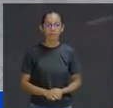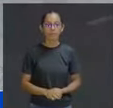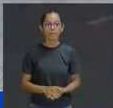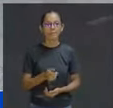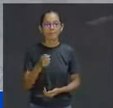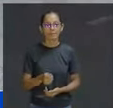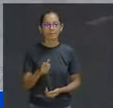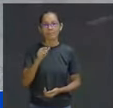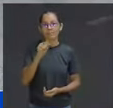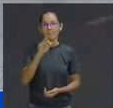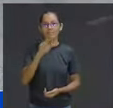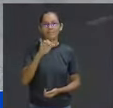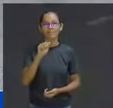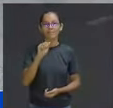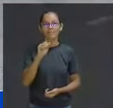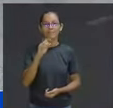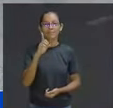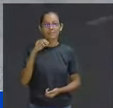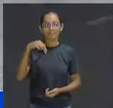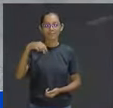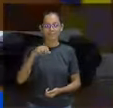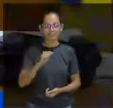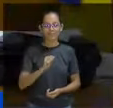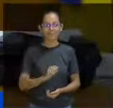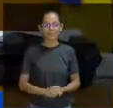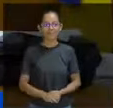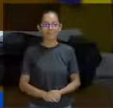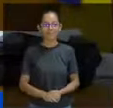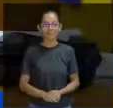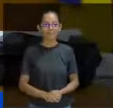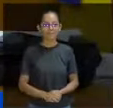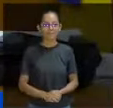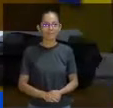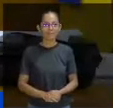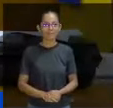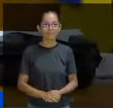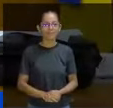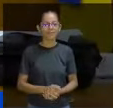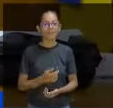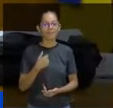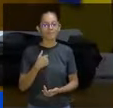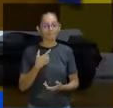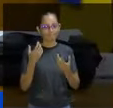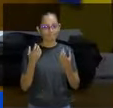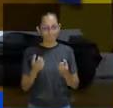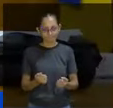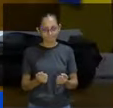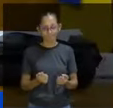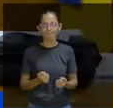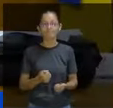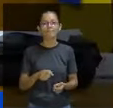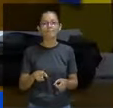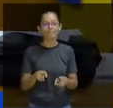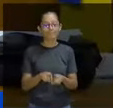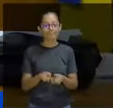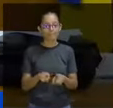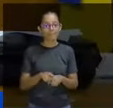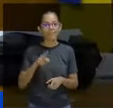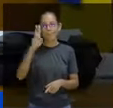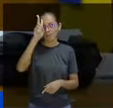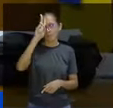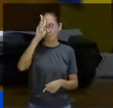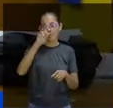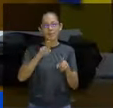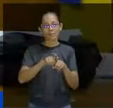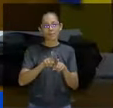plenário. é Vossa Excelência. Tá. Então, pronto, Vossa Excelência está com a palavra. Eu concordo também plenamente. Eu lembro muito